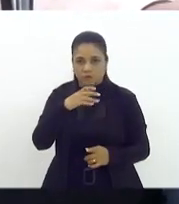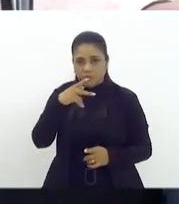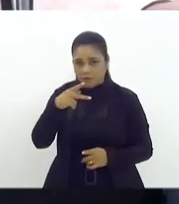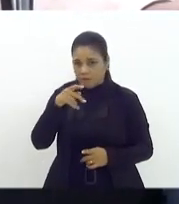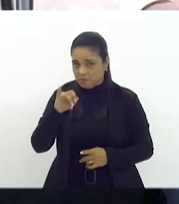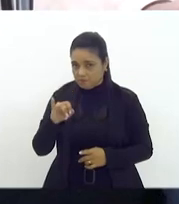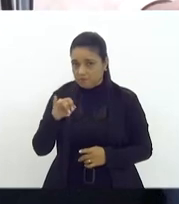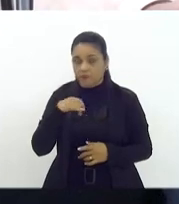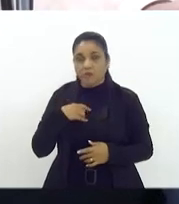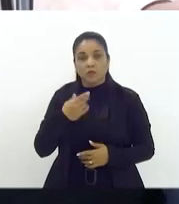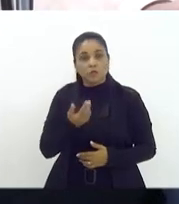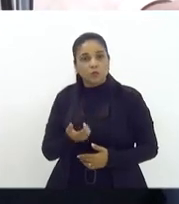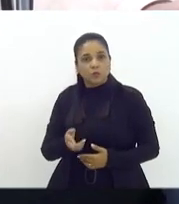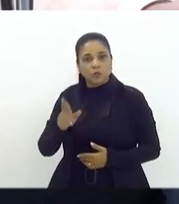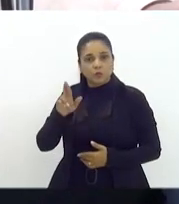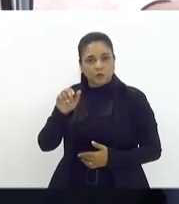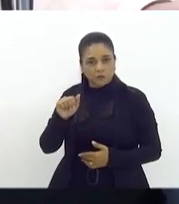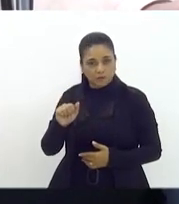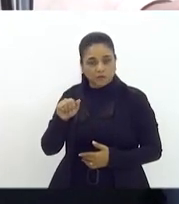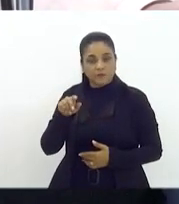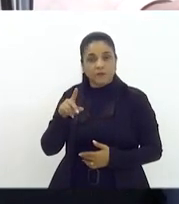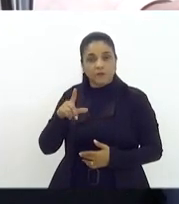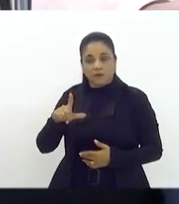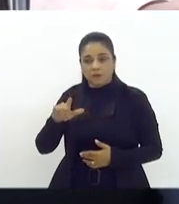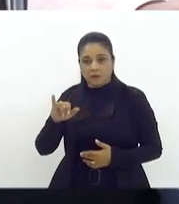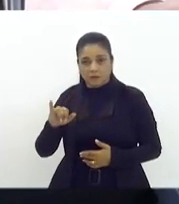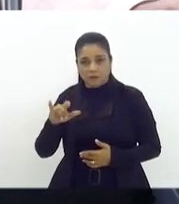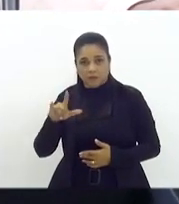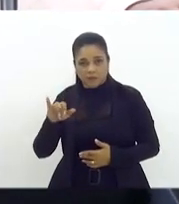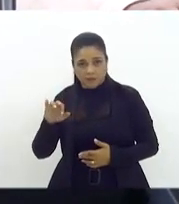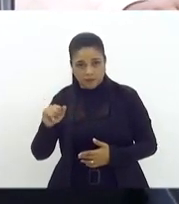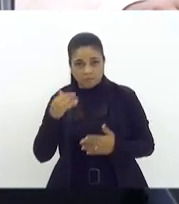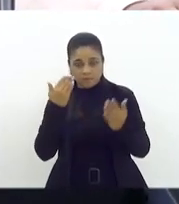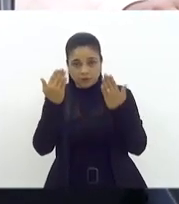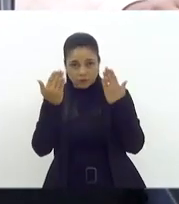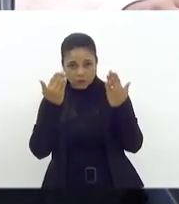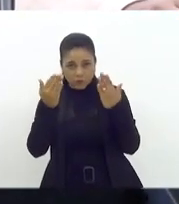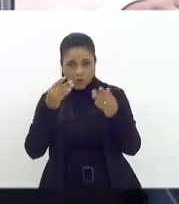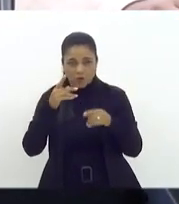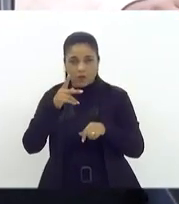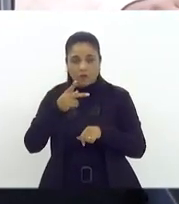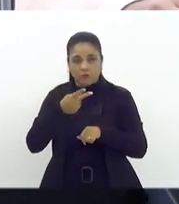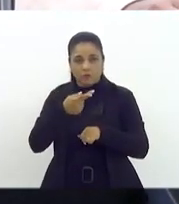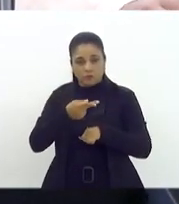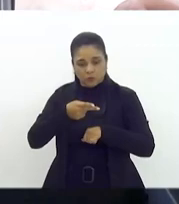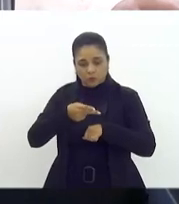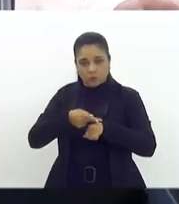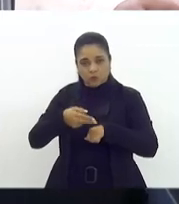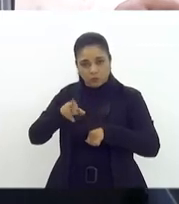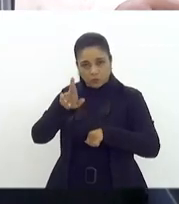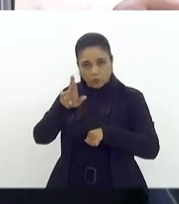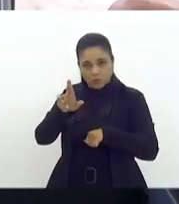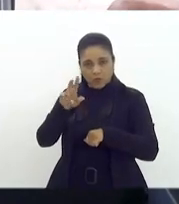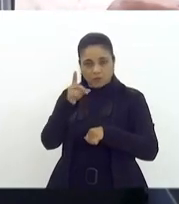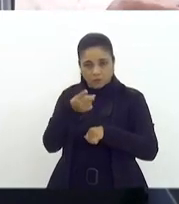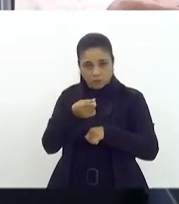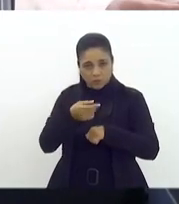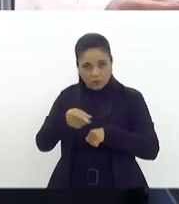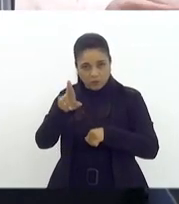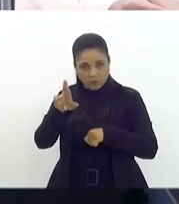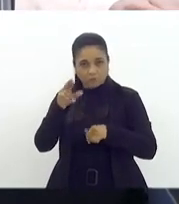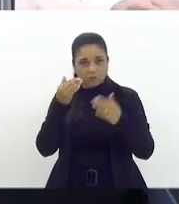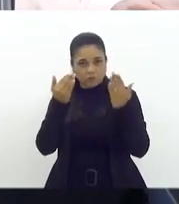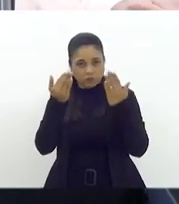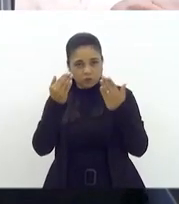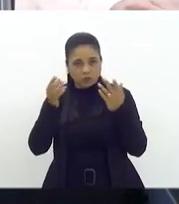a doutora Lilian psicóloga com doutorado em psicologia cognitiva da